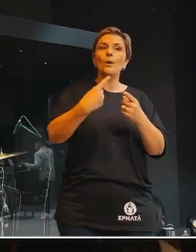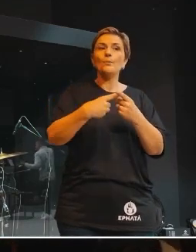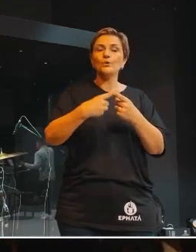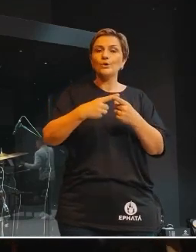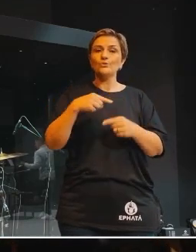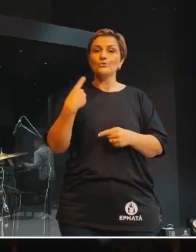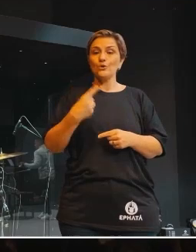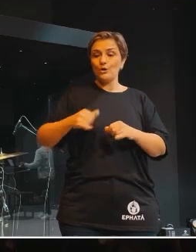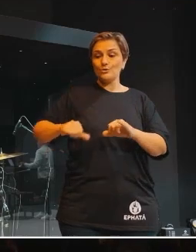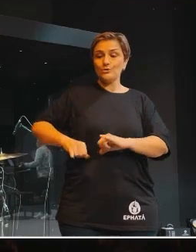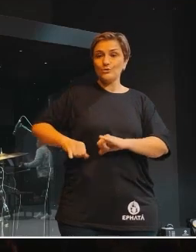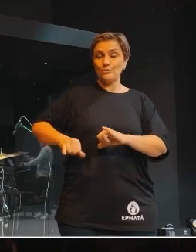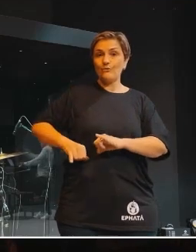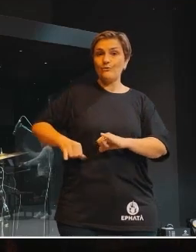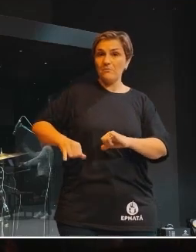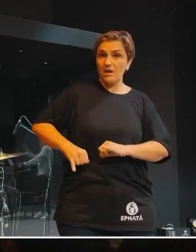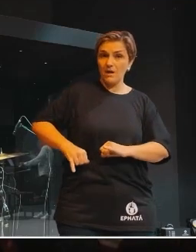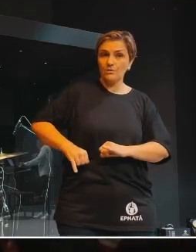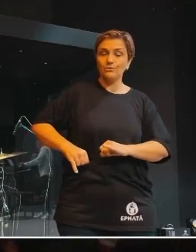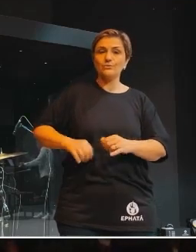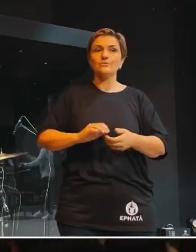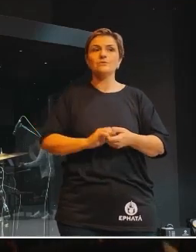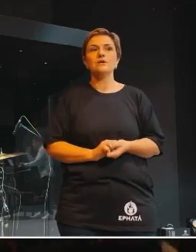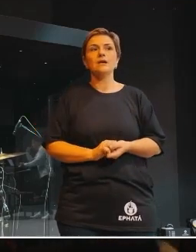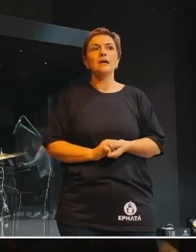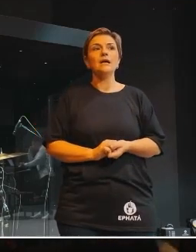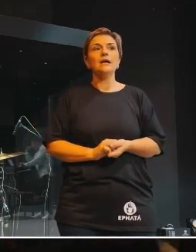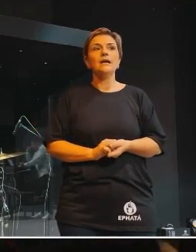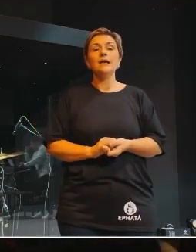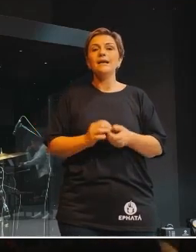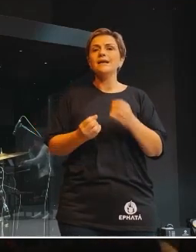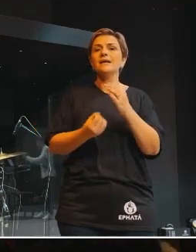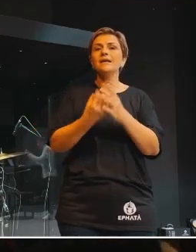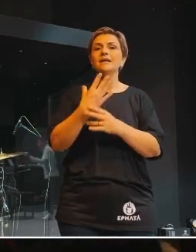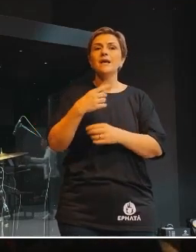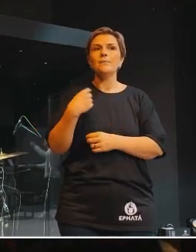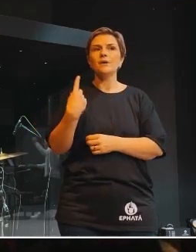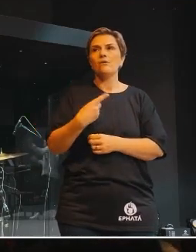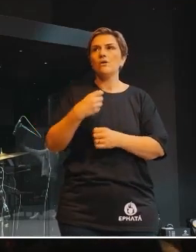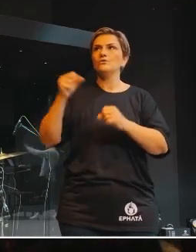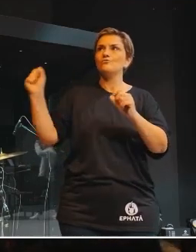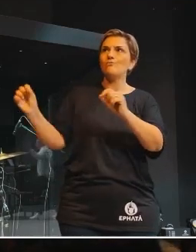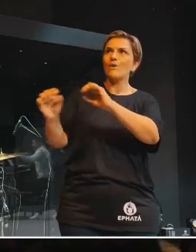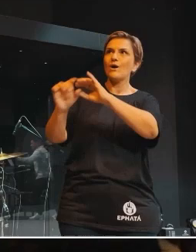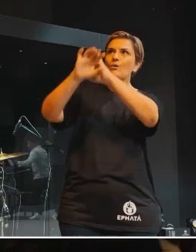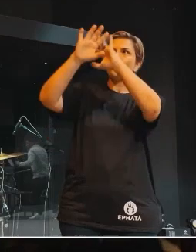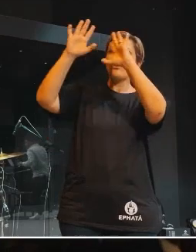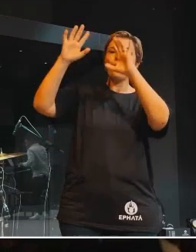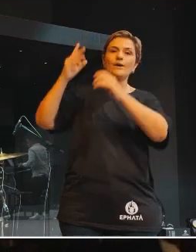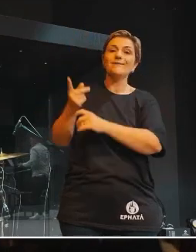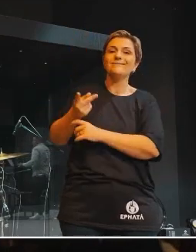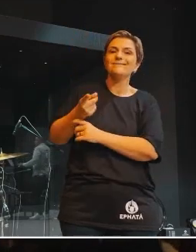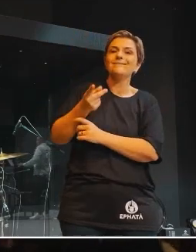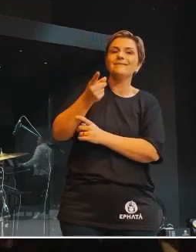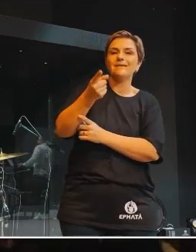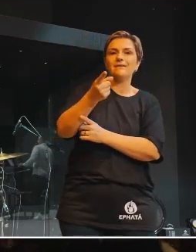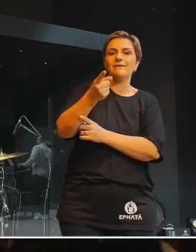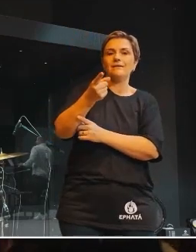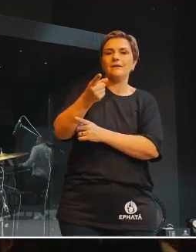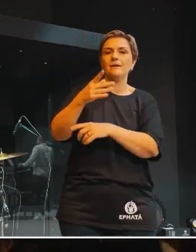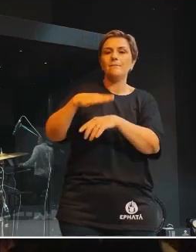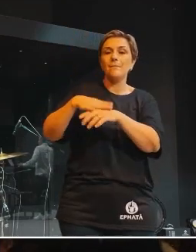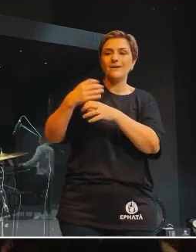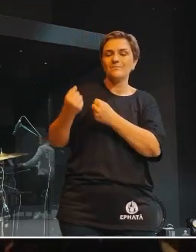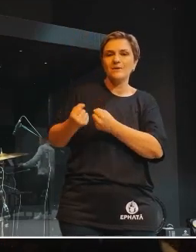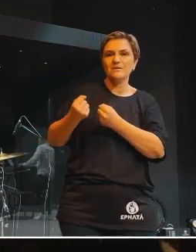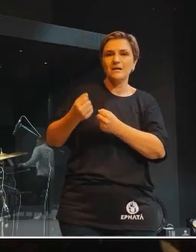e momentâneos produzem para nós uma glória eterna que pesa mais do que todas elas.